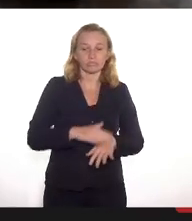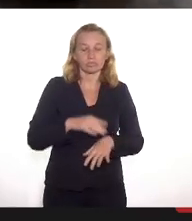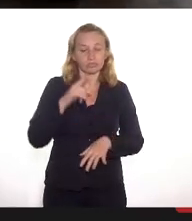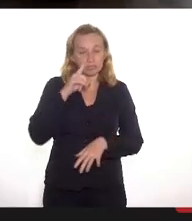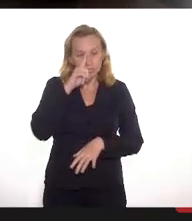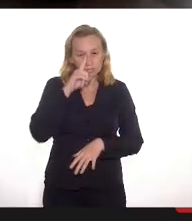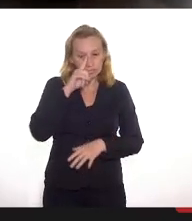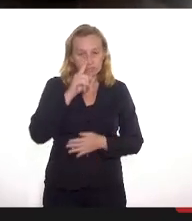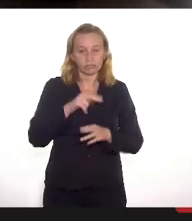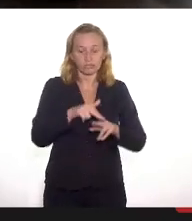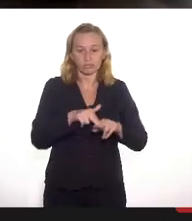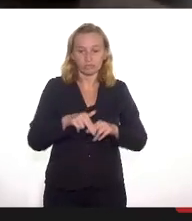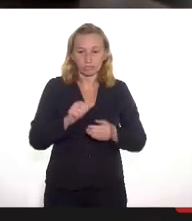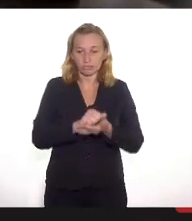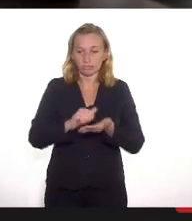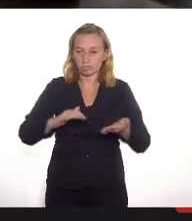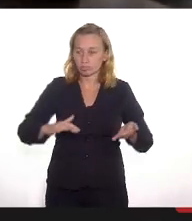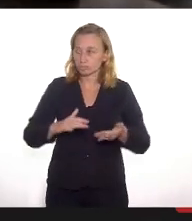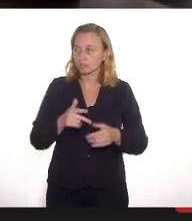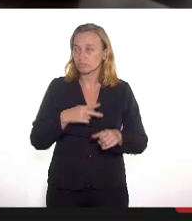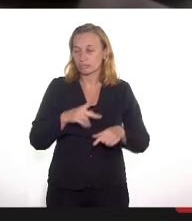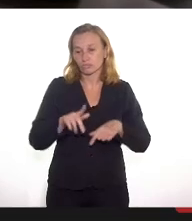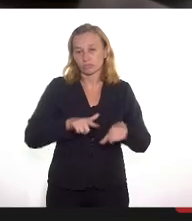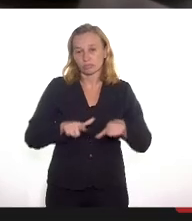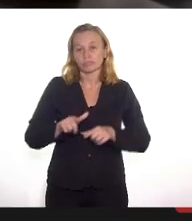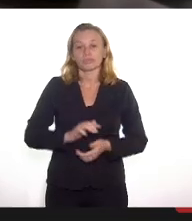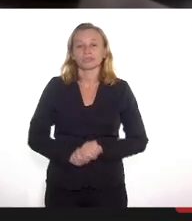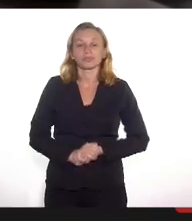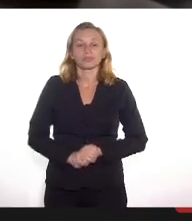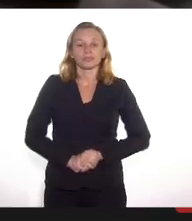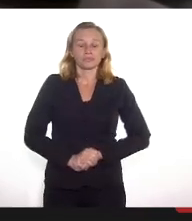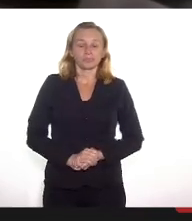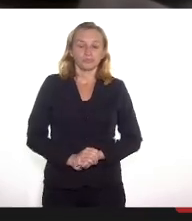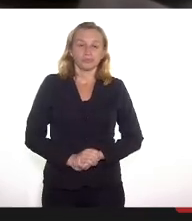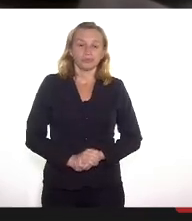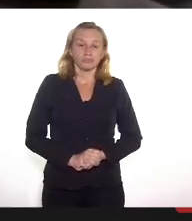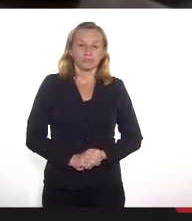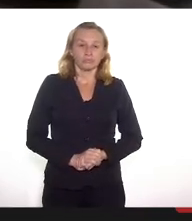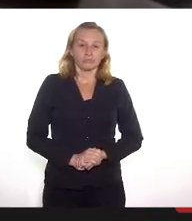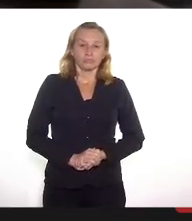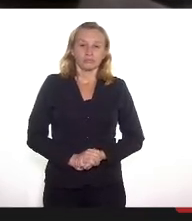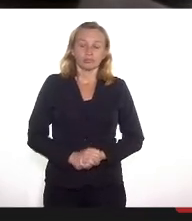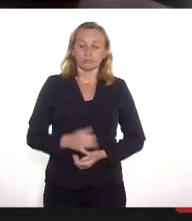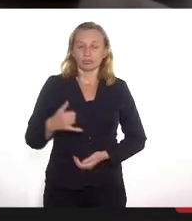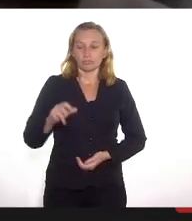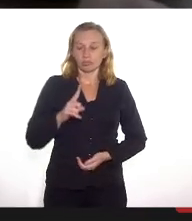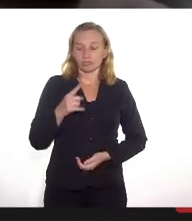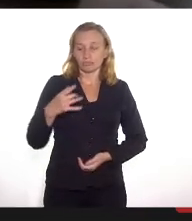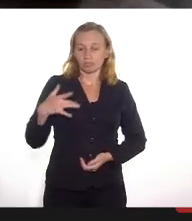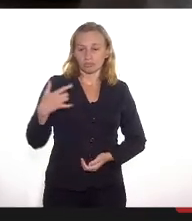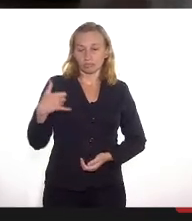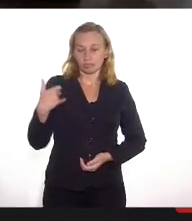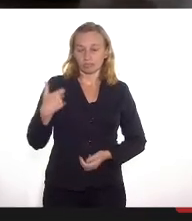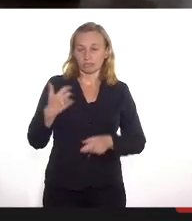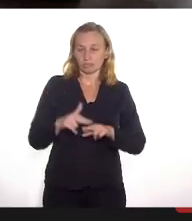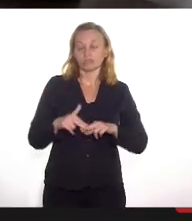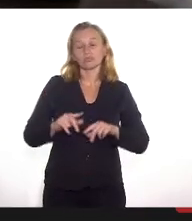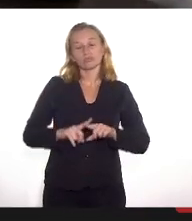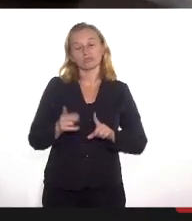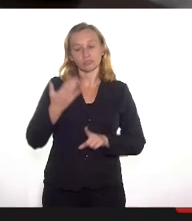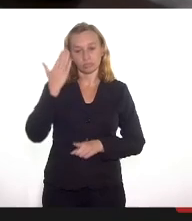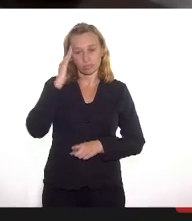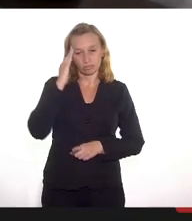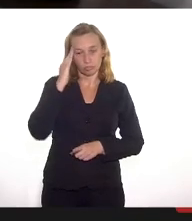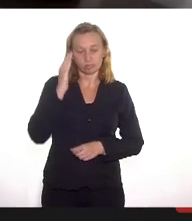exposição por conta da atividade laboral é não só especificamente por conta da idade mas a gente entende